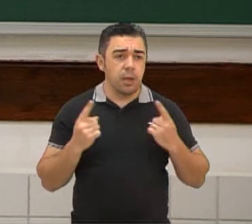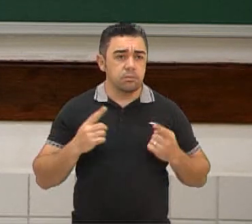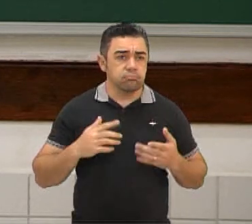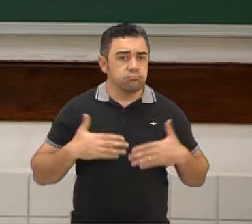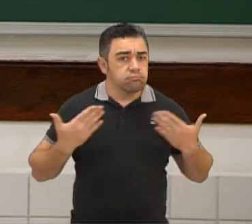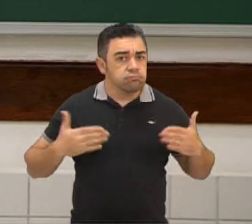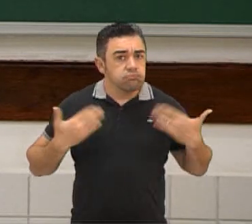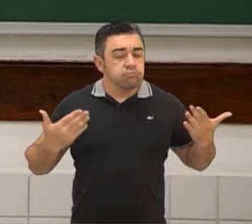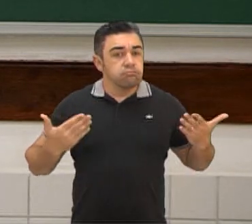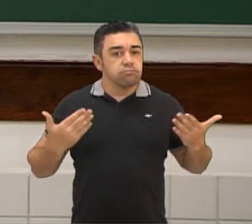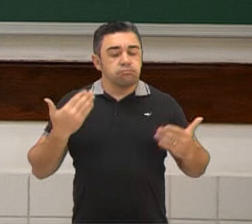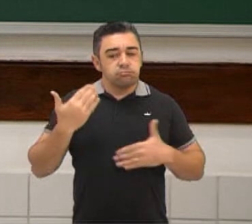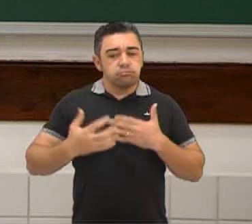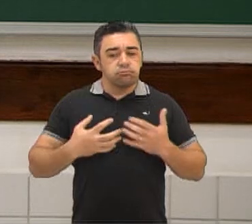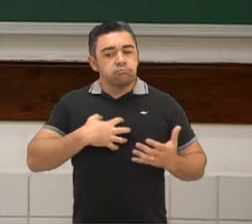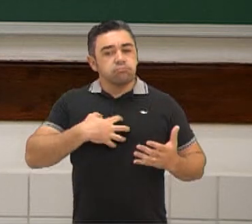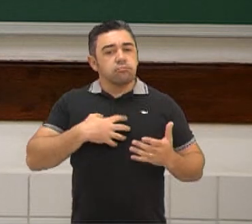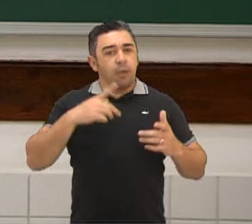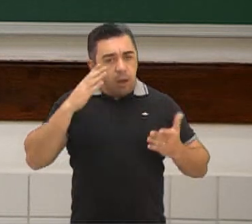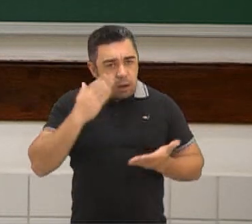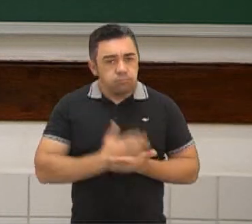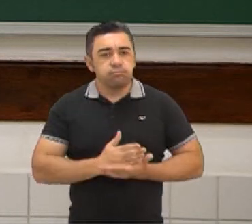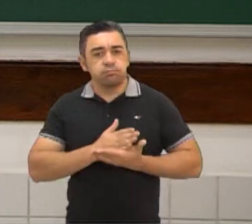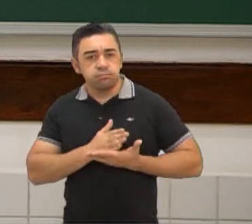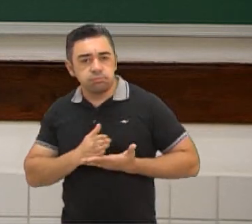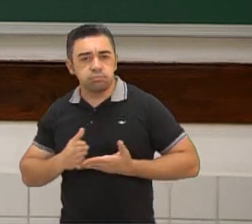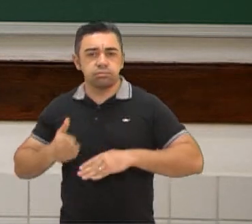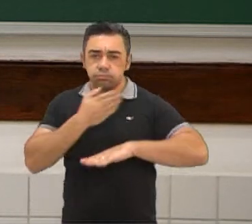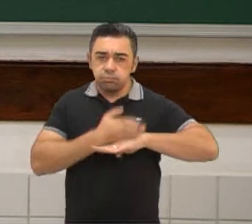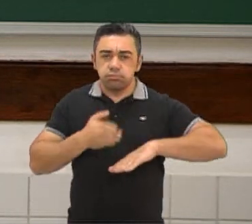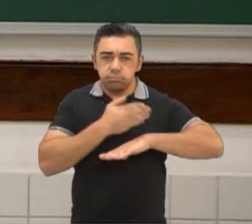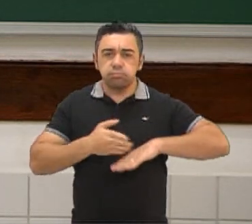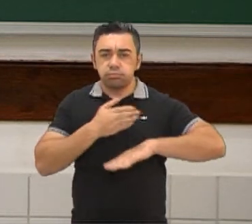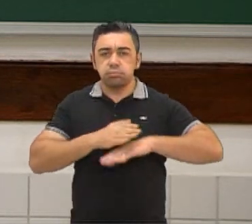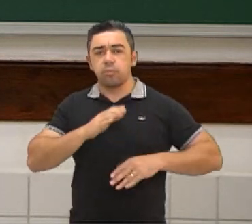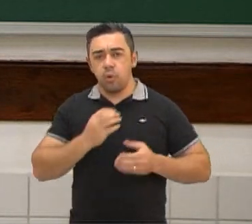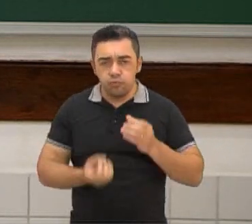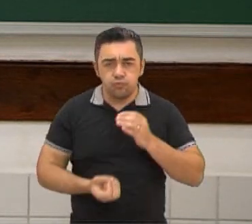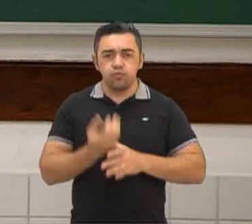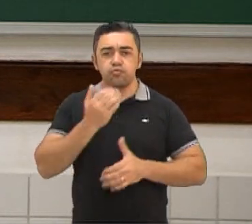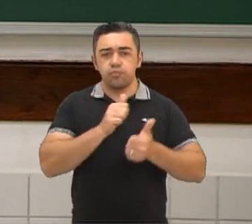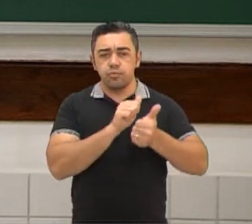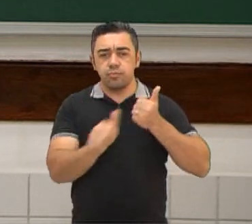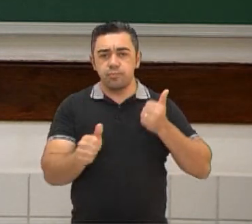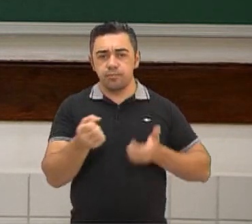empolgando tanto as pessoas que surgiu dali um novo esporte.